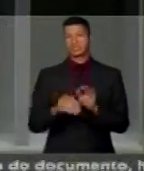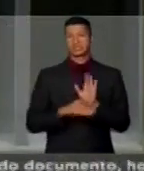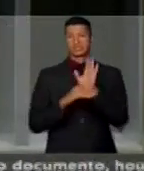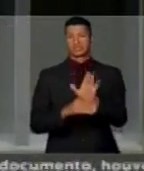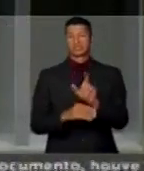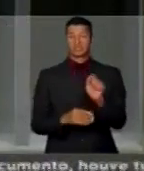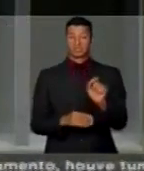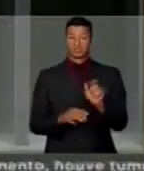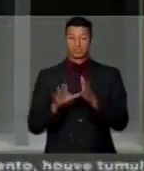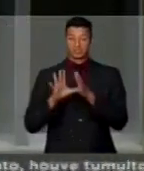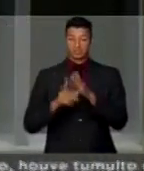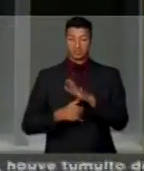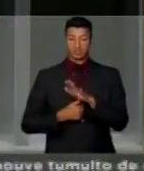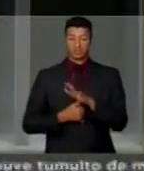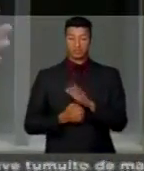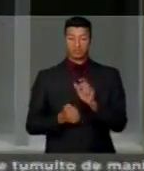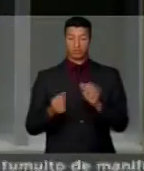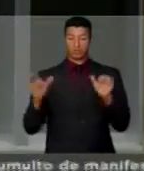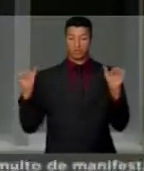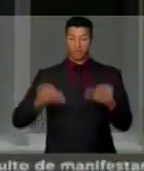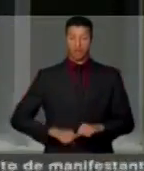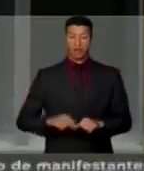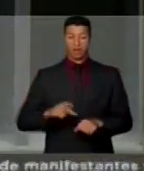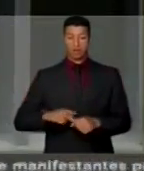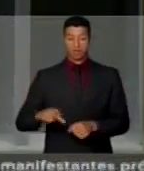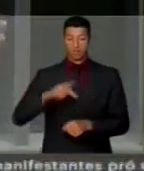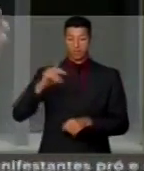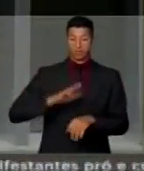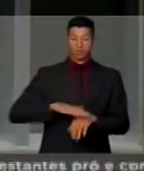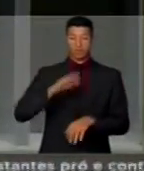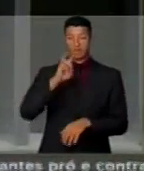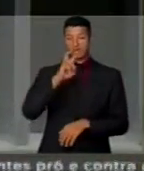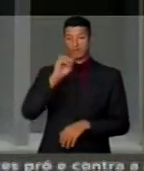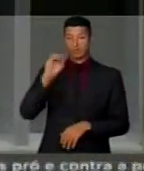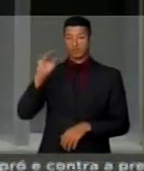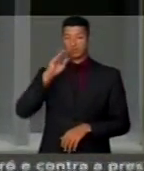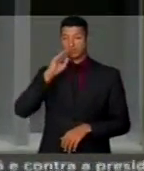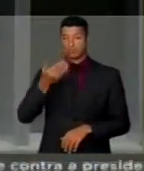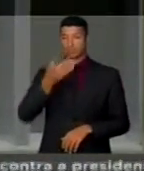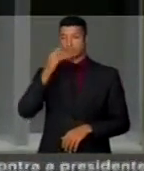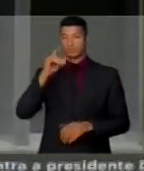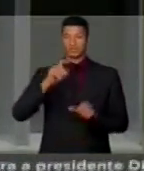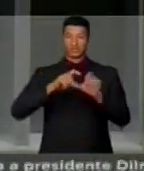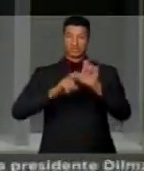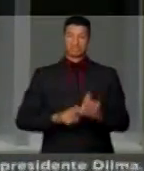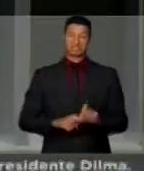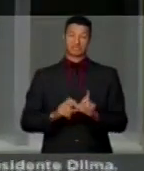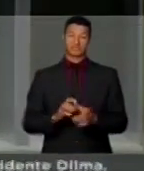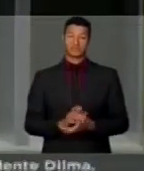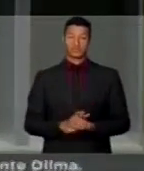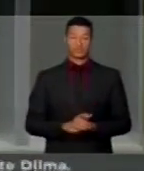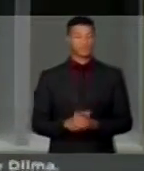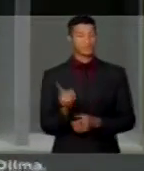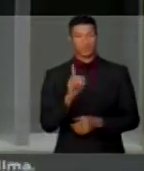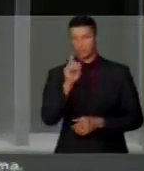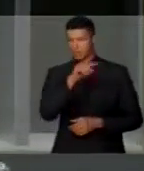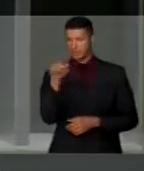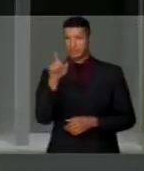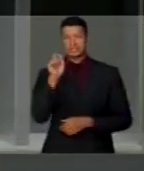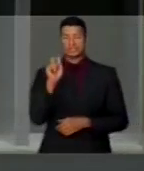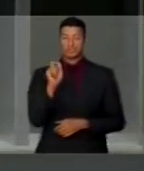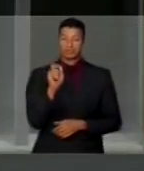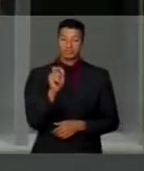contribuinte, que roubou, que afundou a Petrobras em mais de 500 bilhões em dívidas. Não foi você